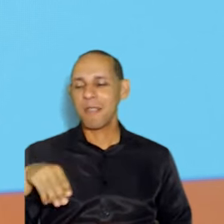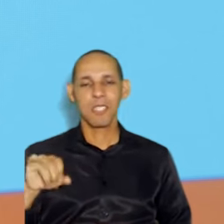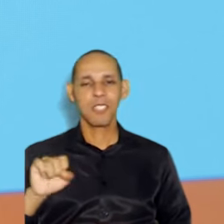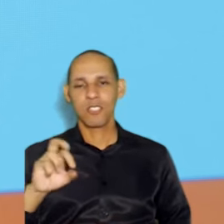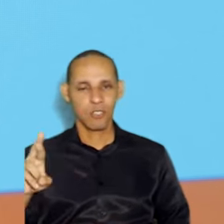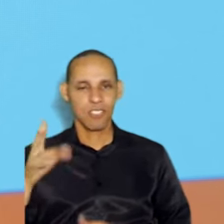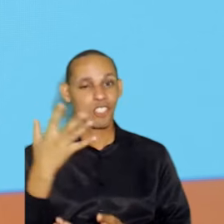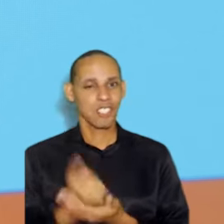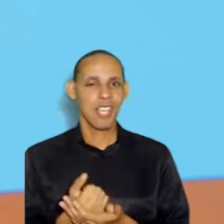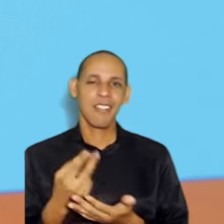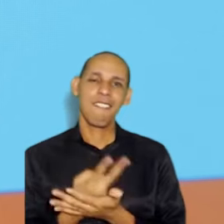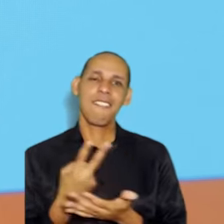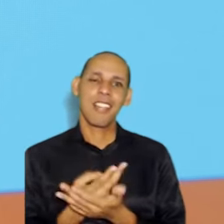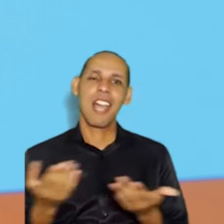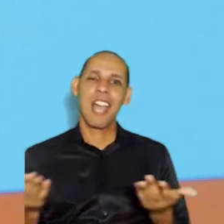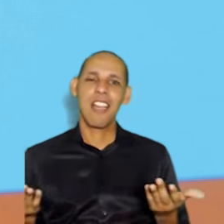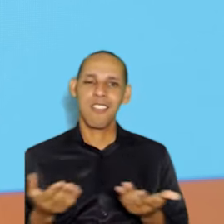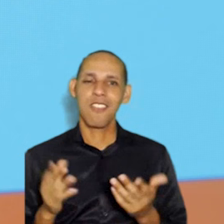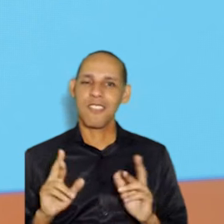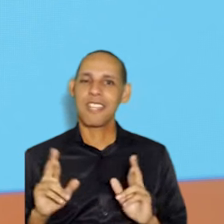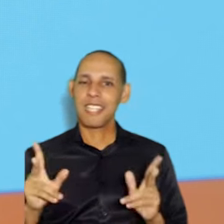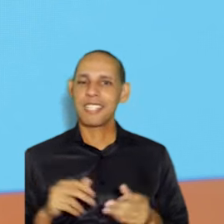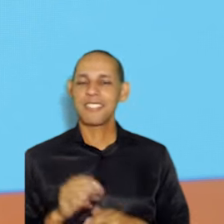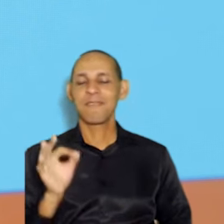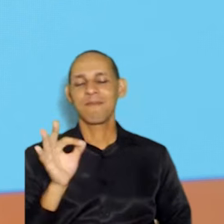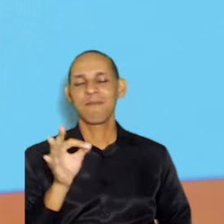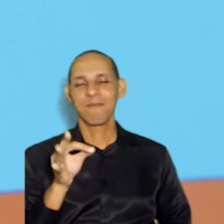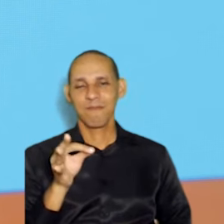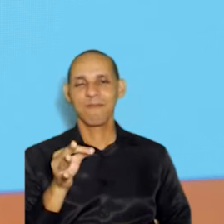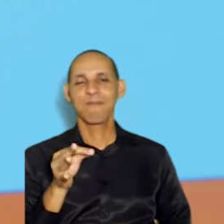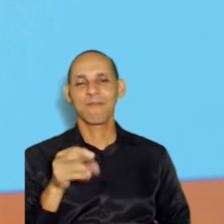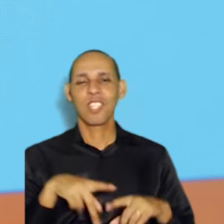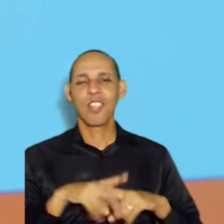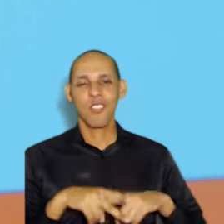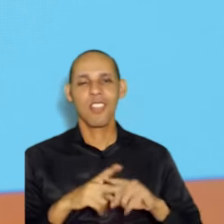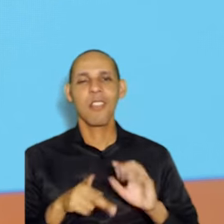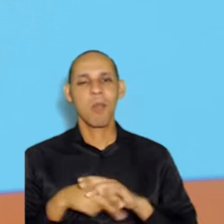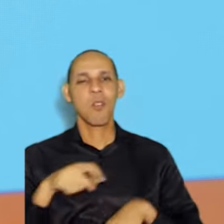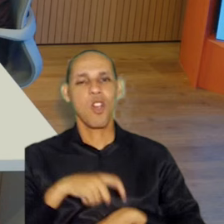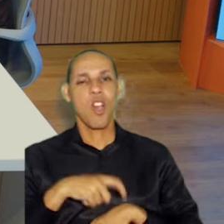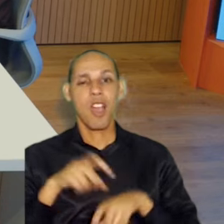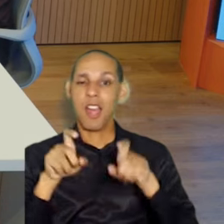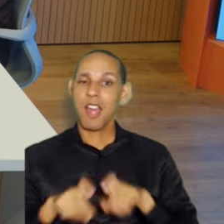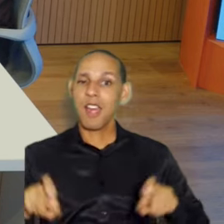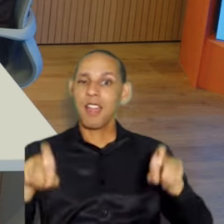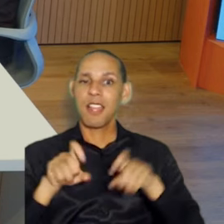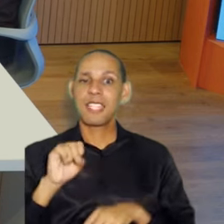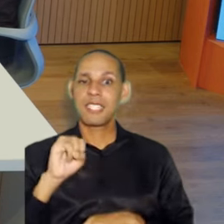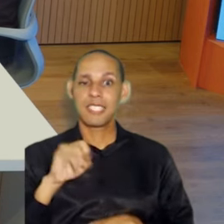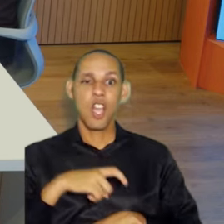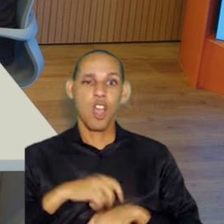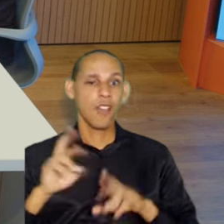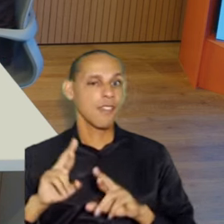horário diferente do horário atual de fato você não conseguia transmitir a nota é muito bem lembrado mesmo Ótimo então tem esse ponto positivo